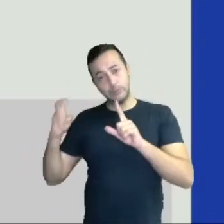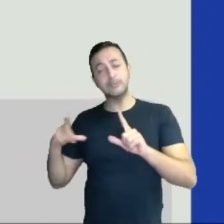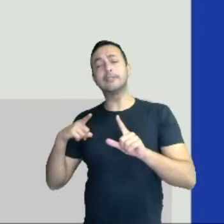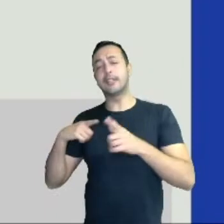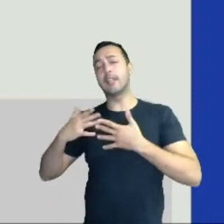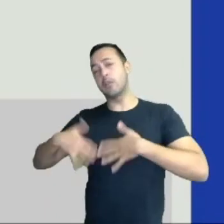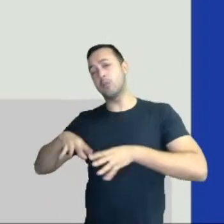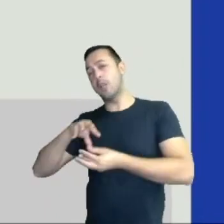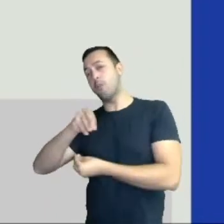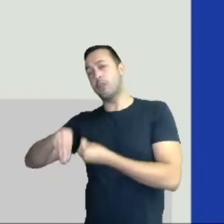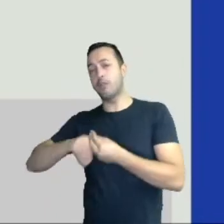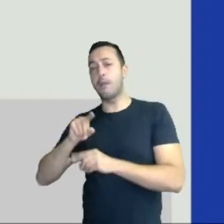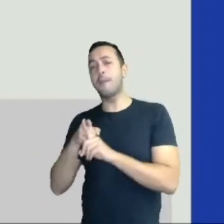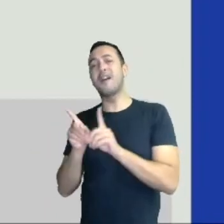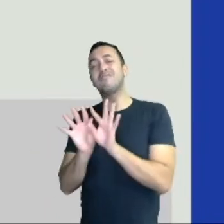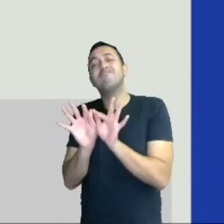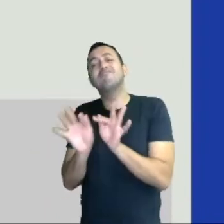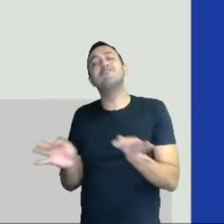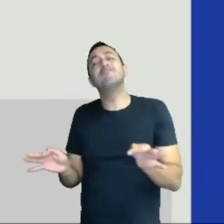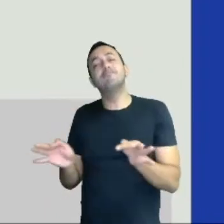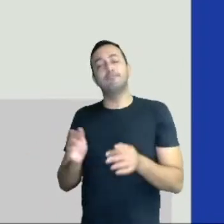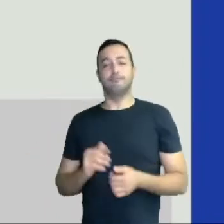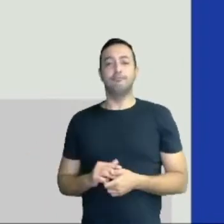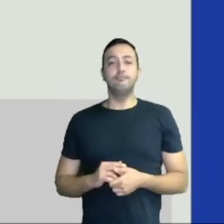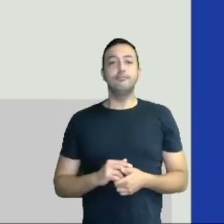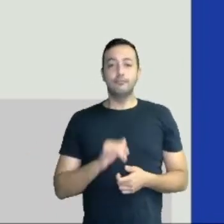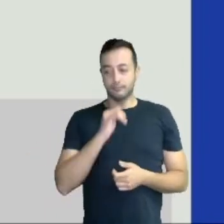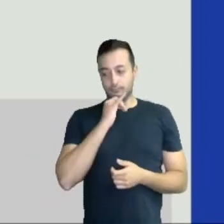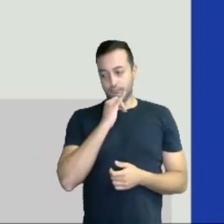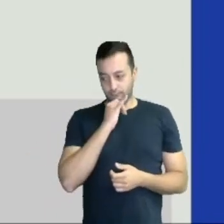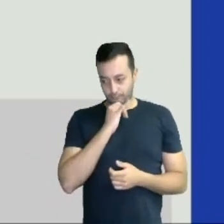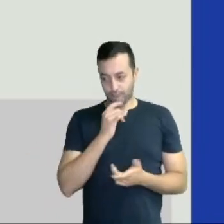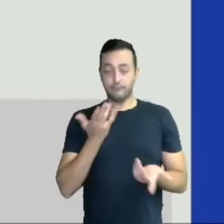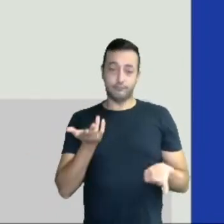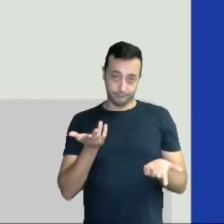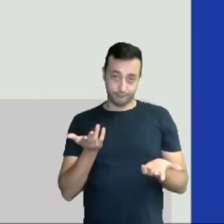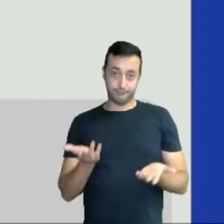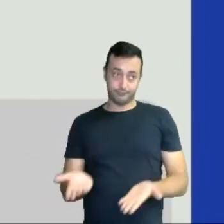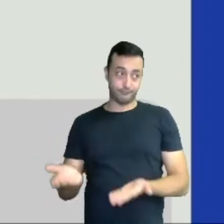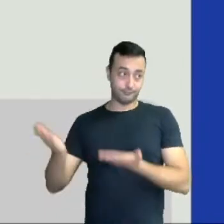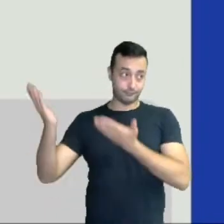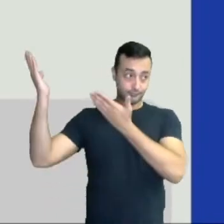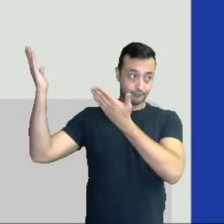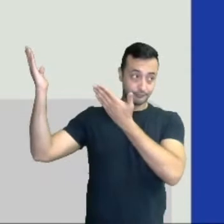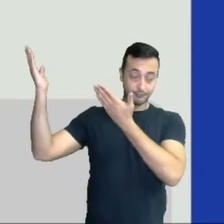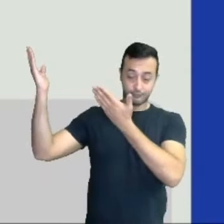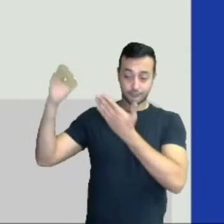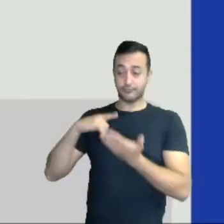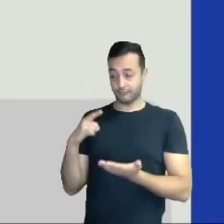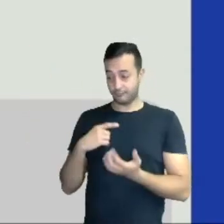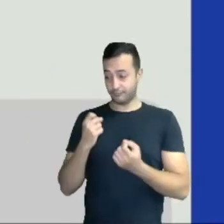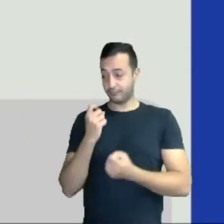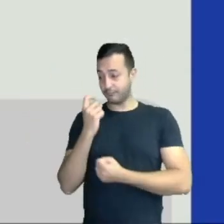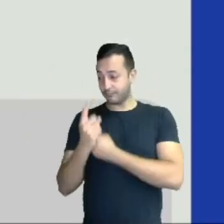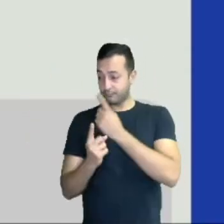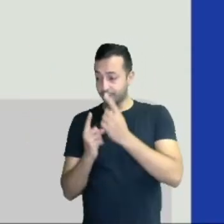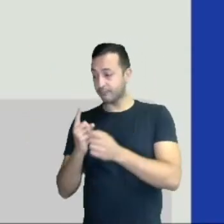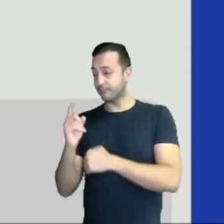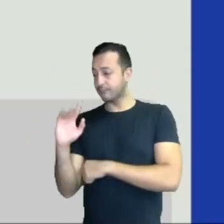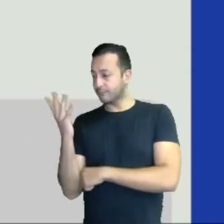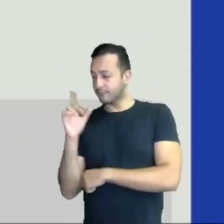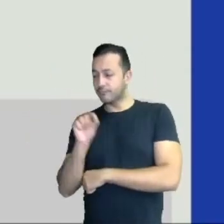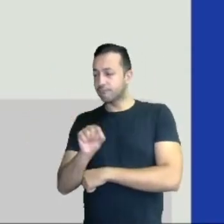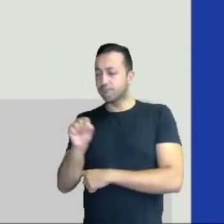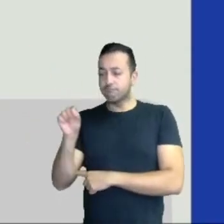tá? Mas aí são mínimas, tá bom? Por exemplo, nessa imagem que eu estou mostrando agora, eu vejo alguns pontos verdes, algumas